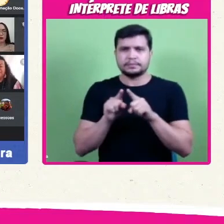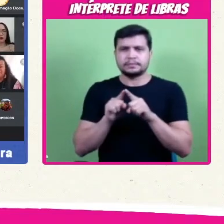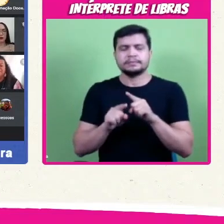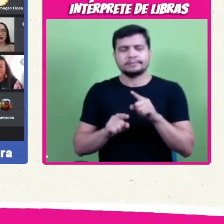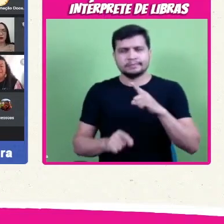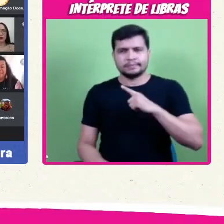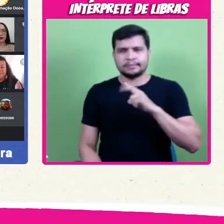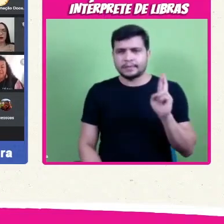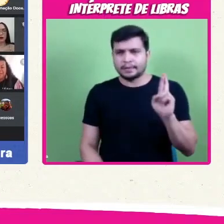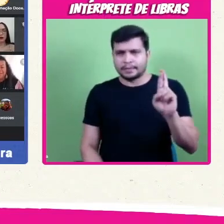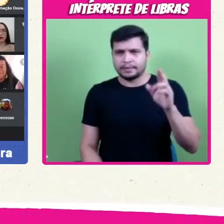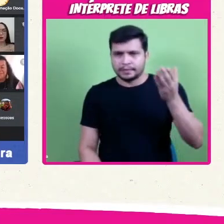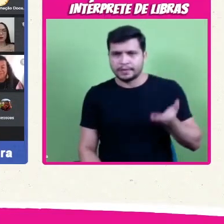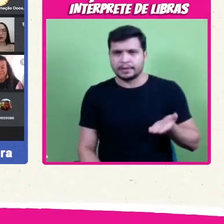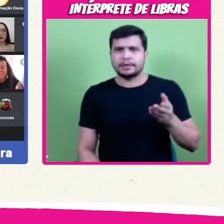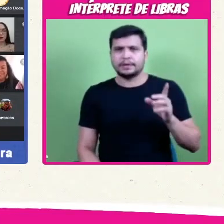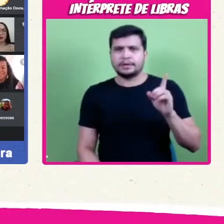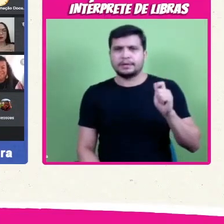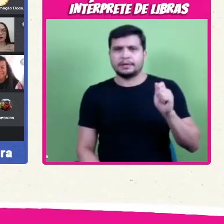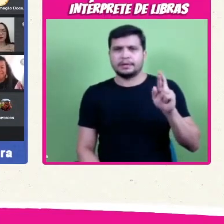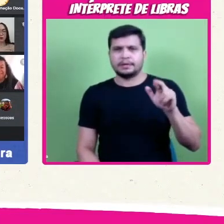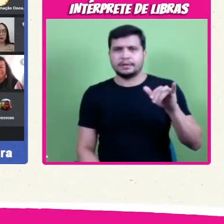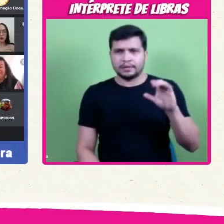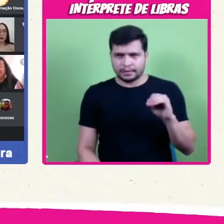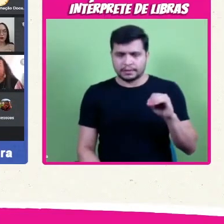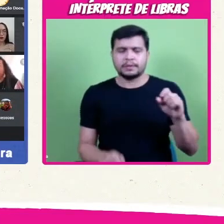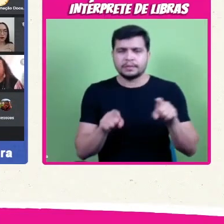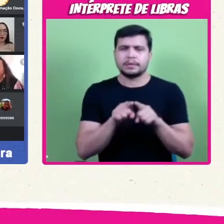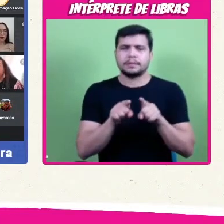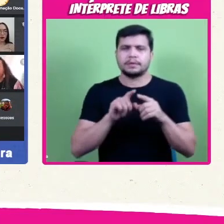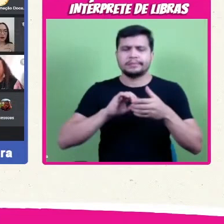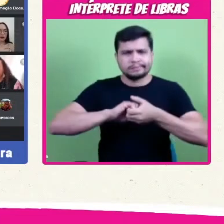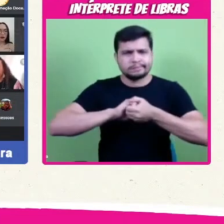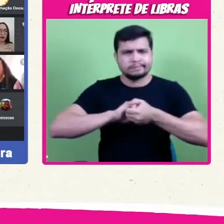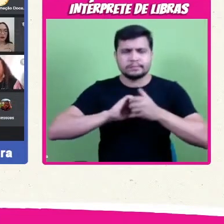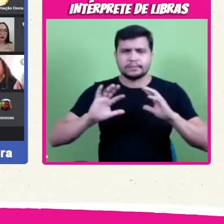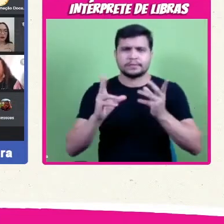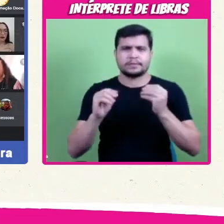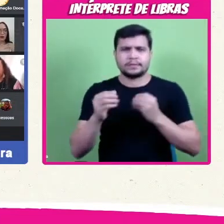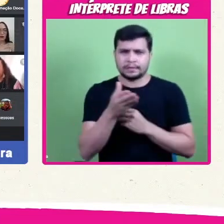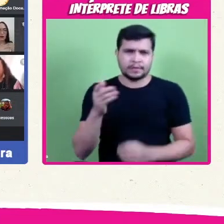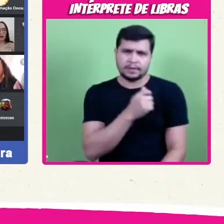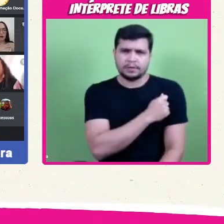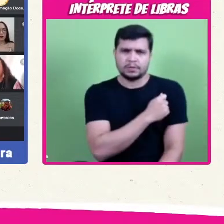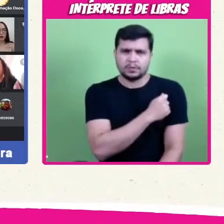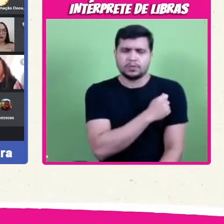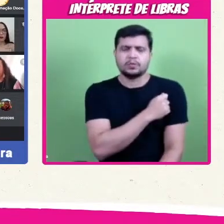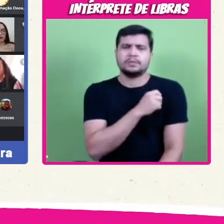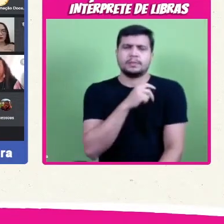festival, não é, Dari? Todos os nossos estudantes, todos os professores